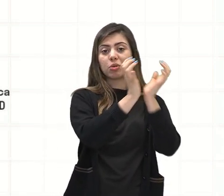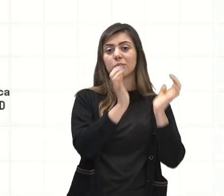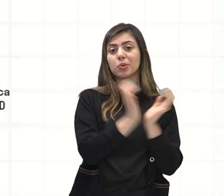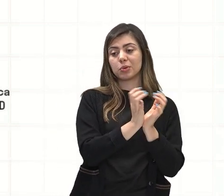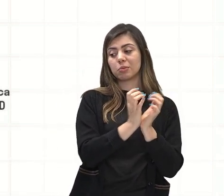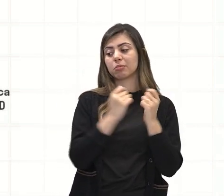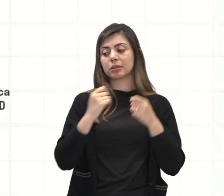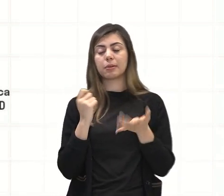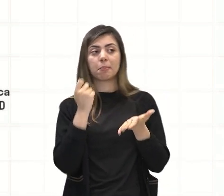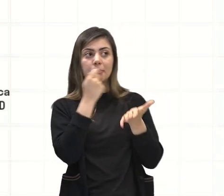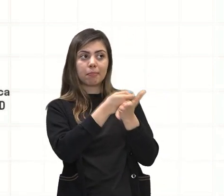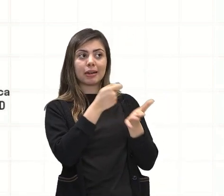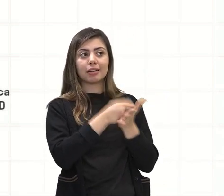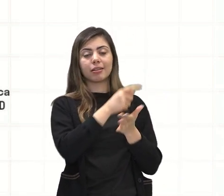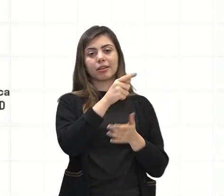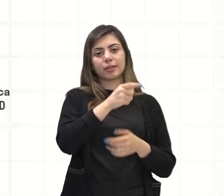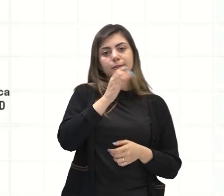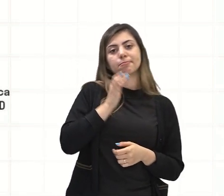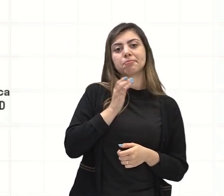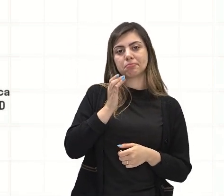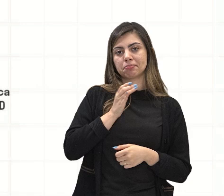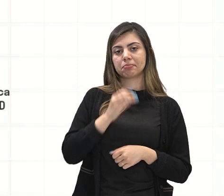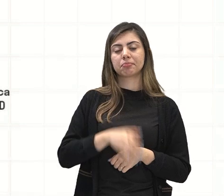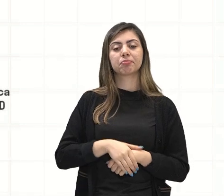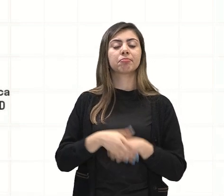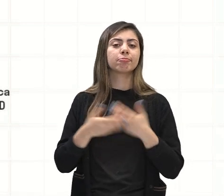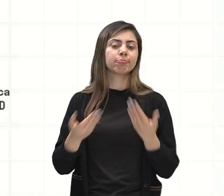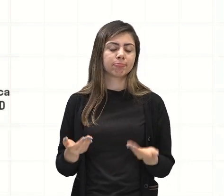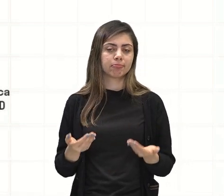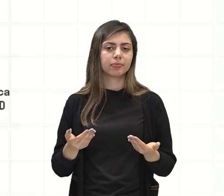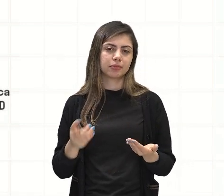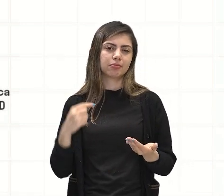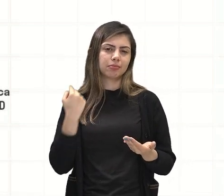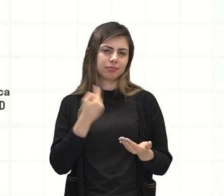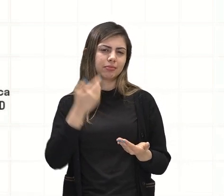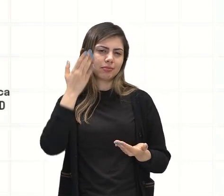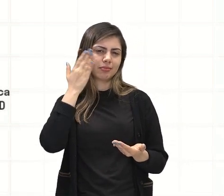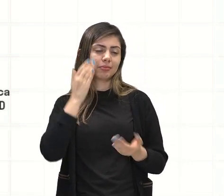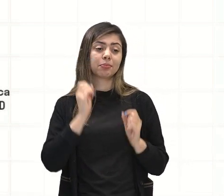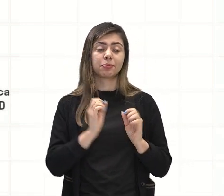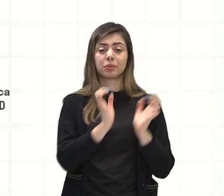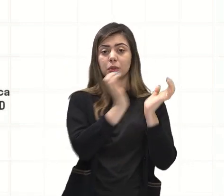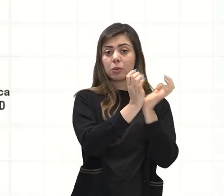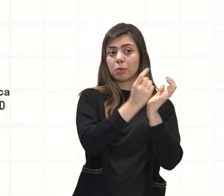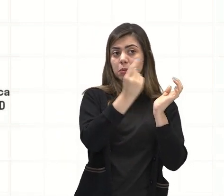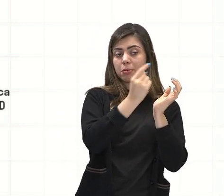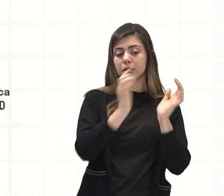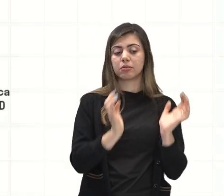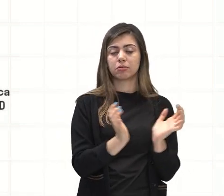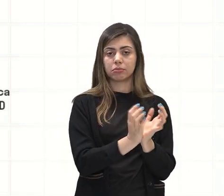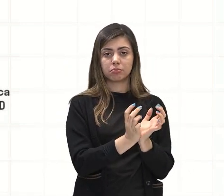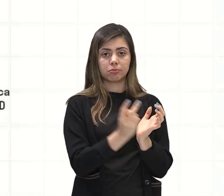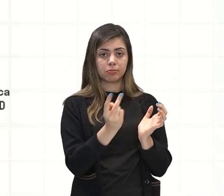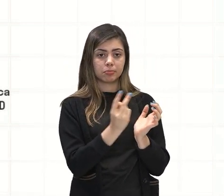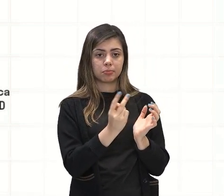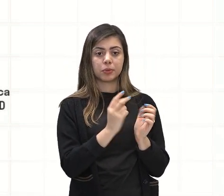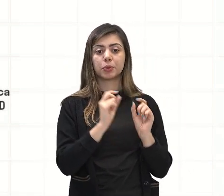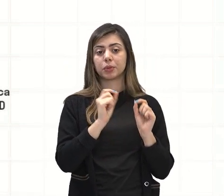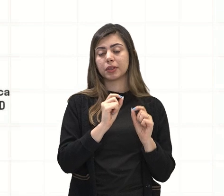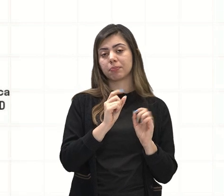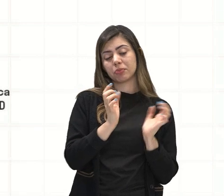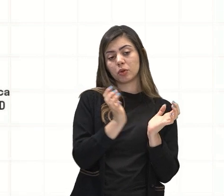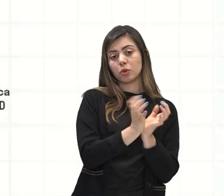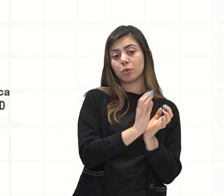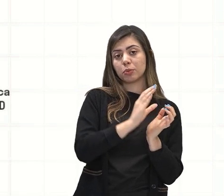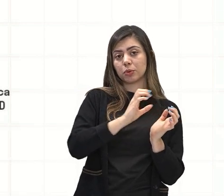e do clero. Por conta disso, logicamente, que o primeiro e segundo Estado, ou seja, o clero e